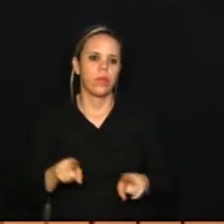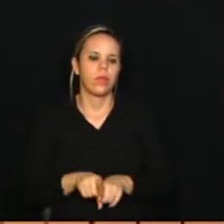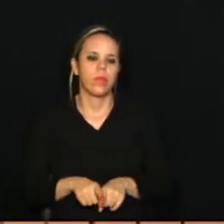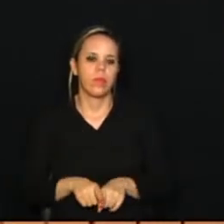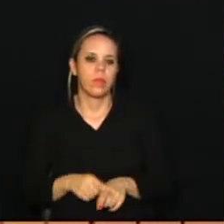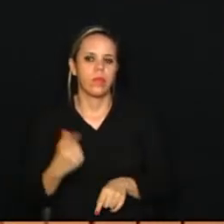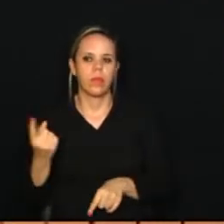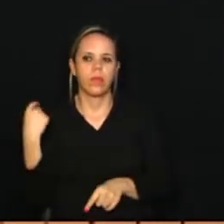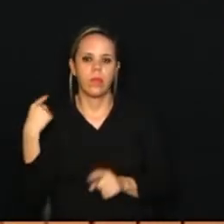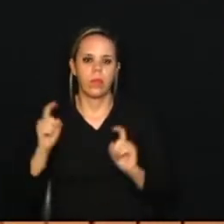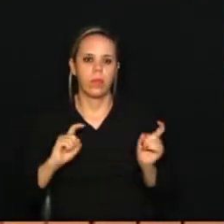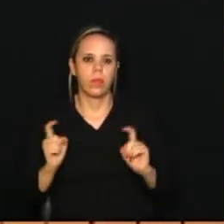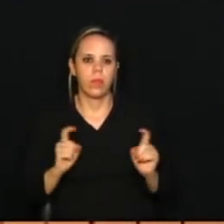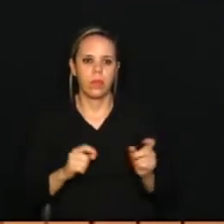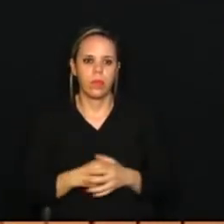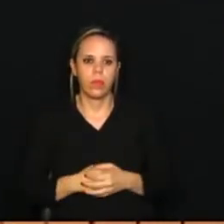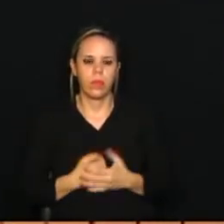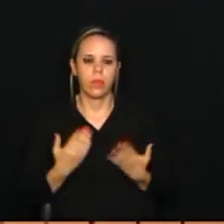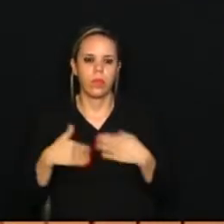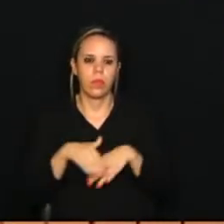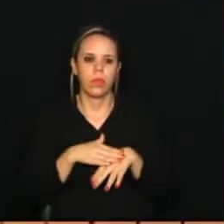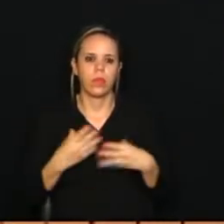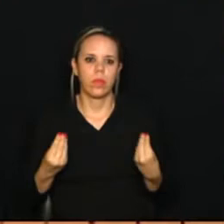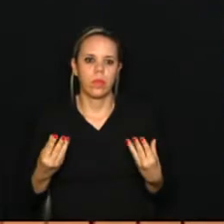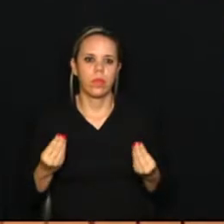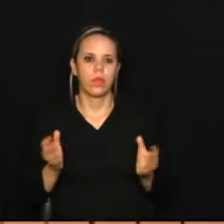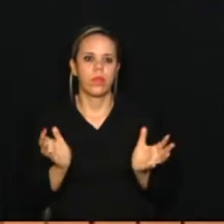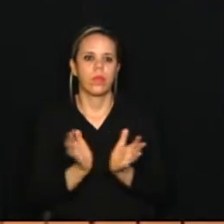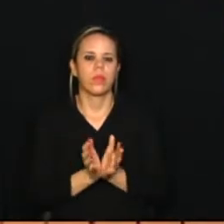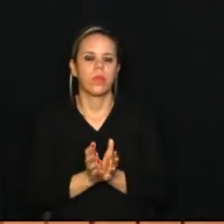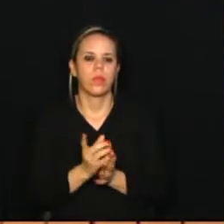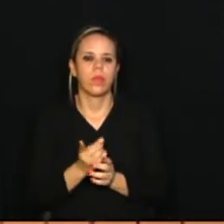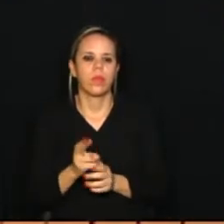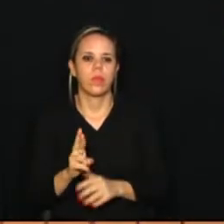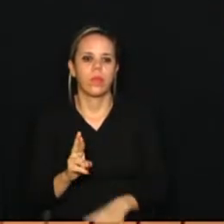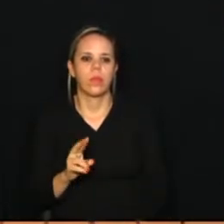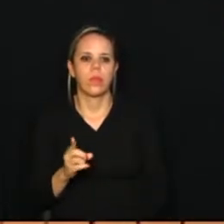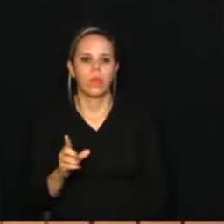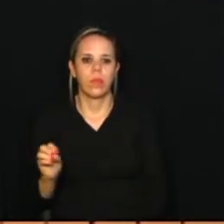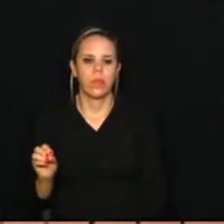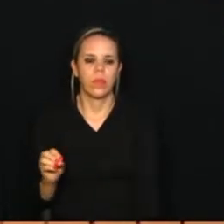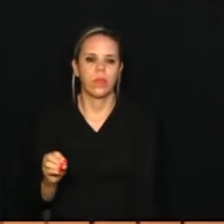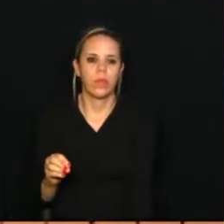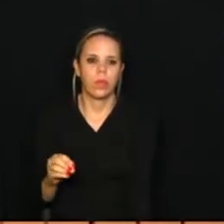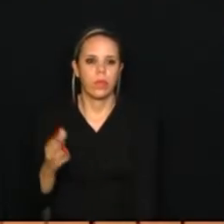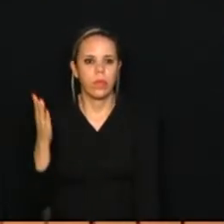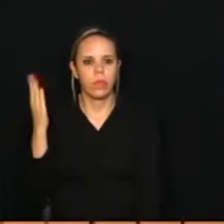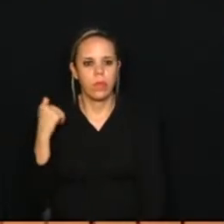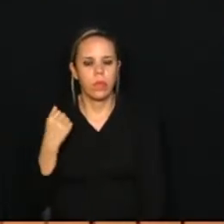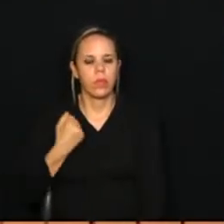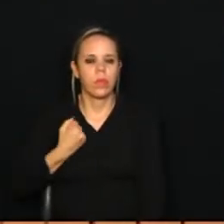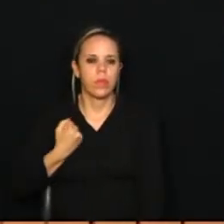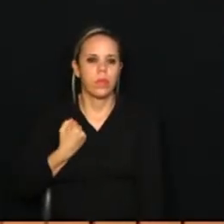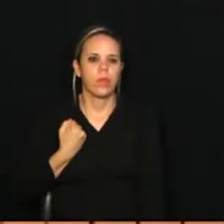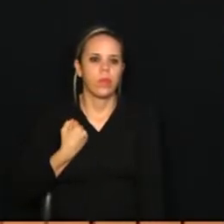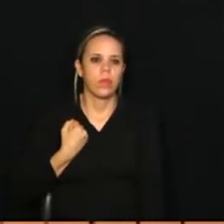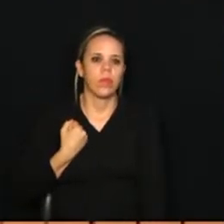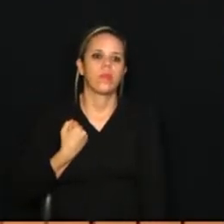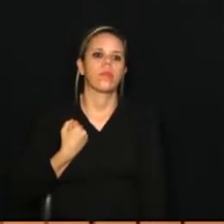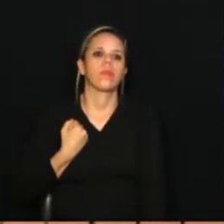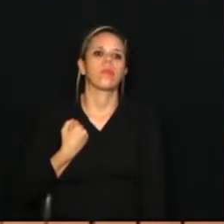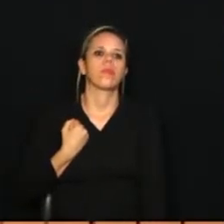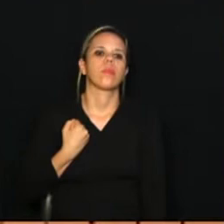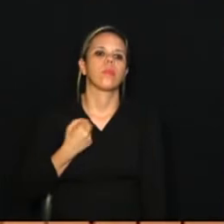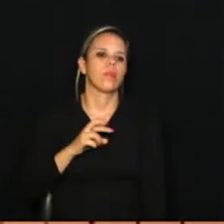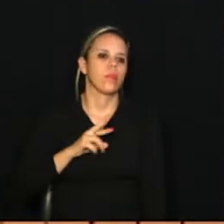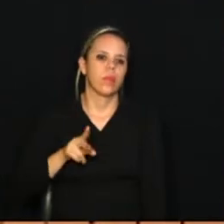na última reunião nós conversamos bastante na comissão com o doutor Rodrigo, nós sabemos que esse número